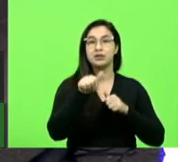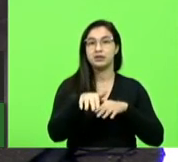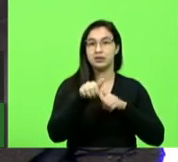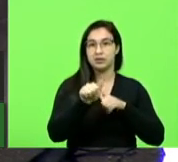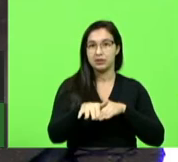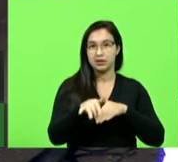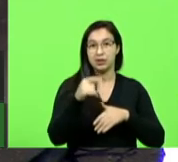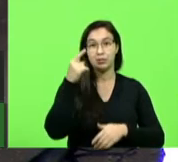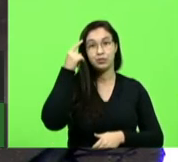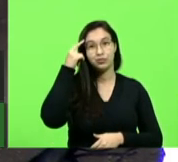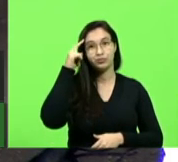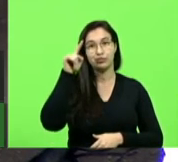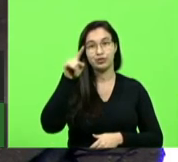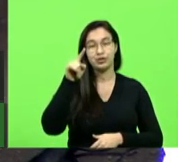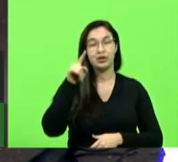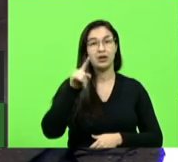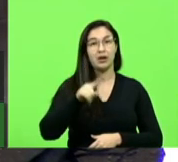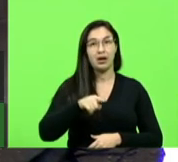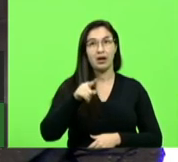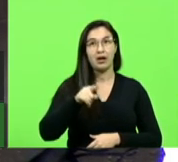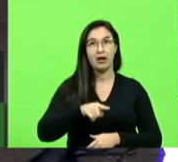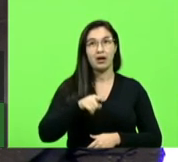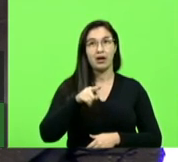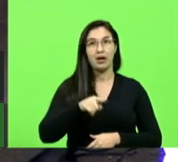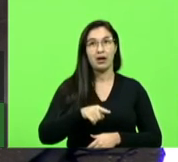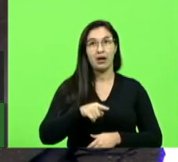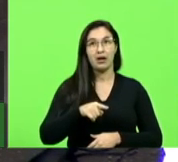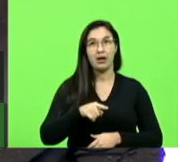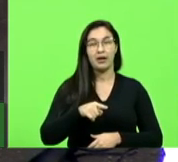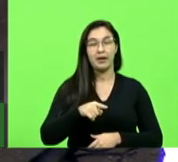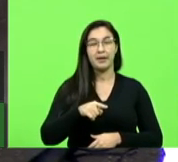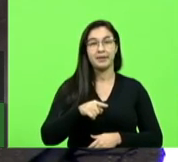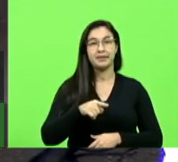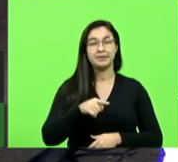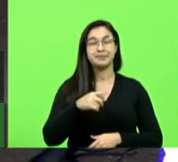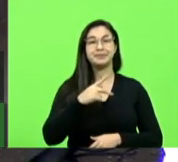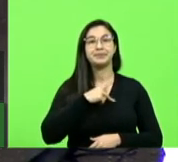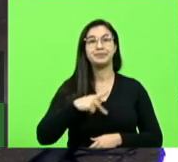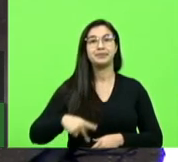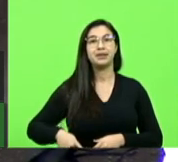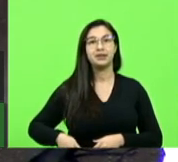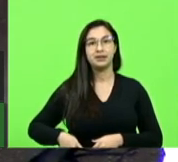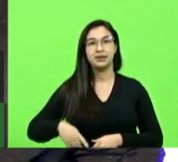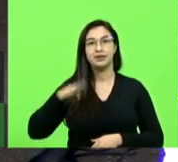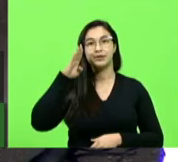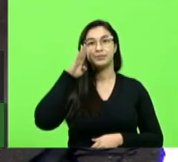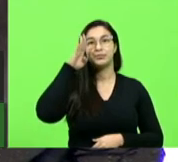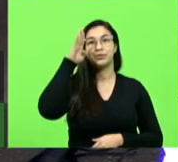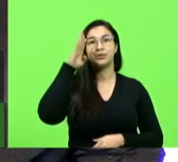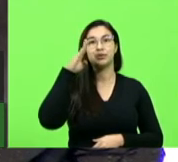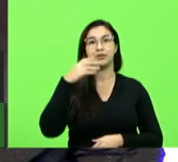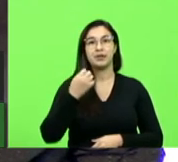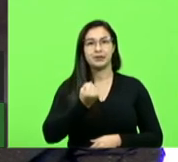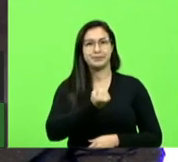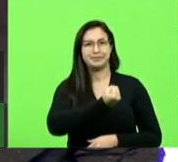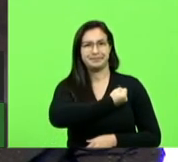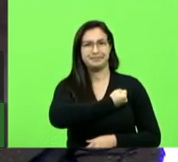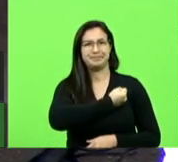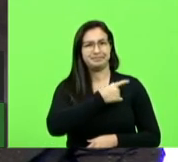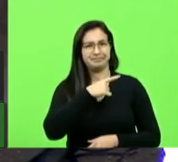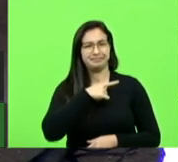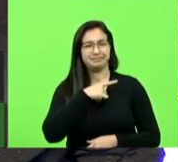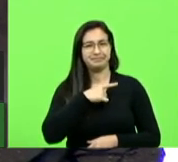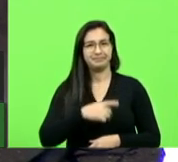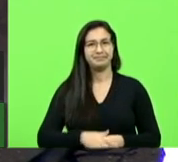a data que foi o dia que o nosso presidente Jair Messias Bolsonaro levou uma facada, eu instituí esse,